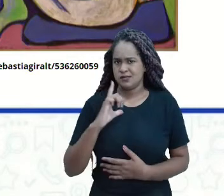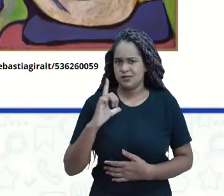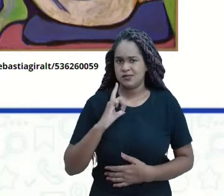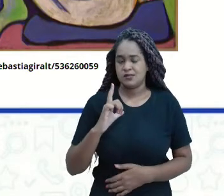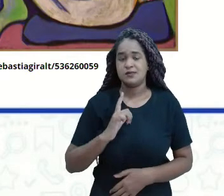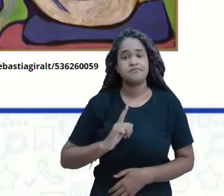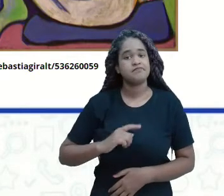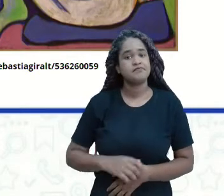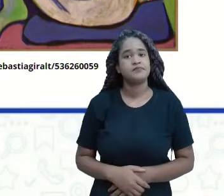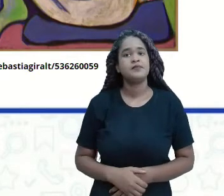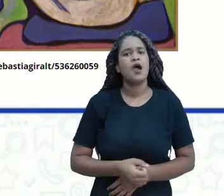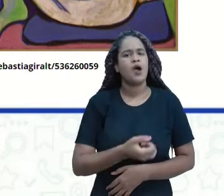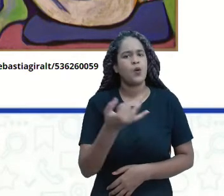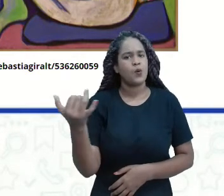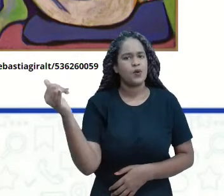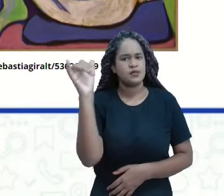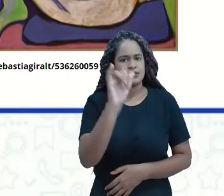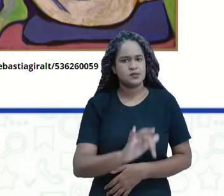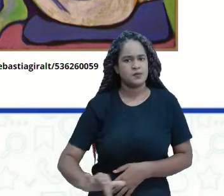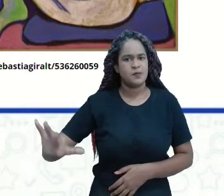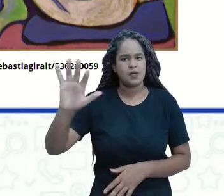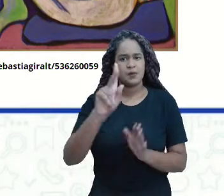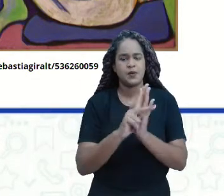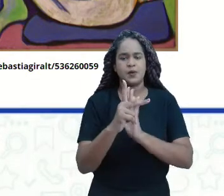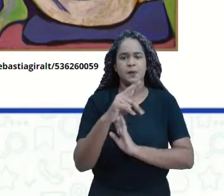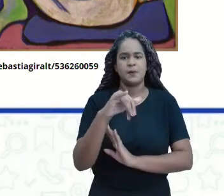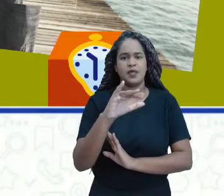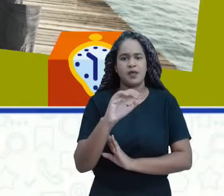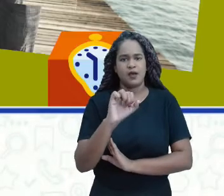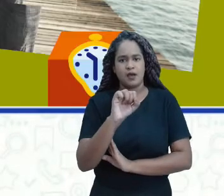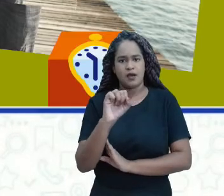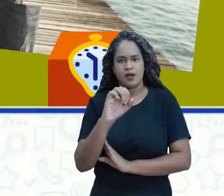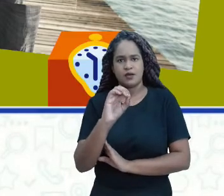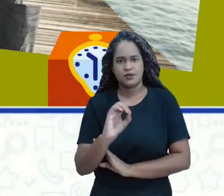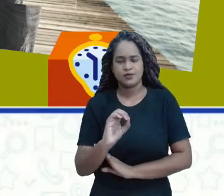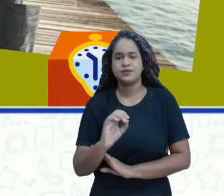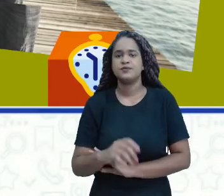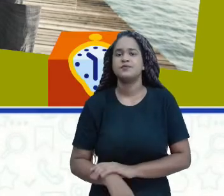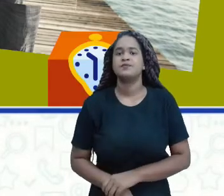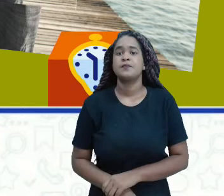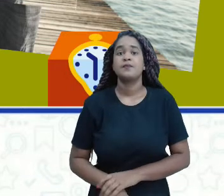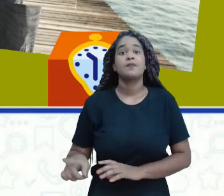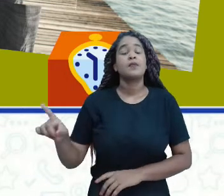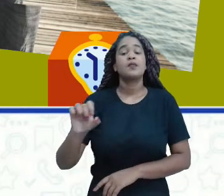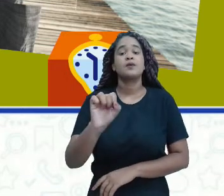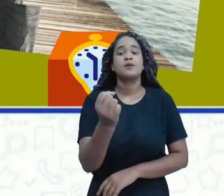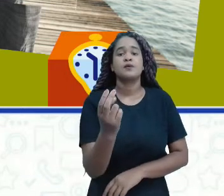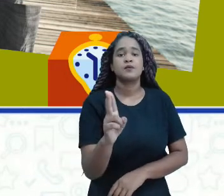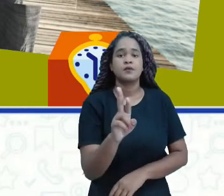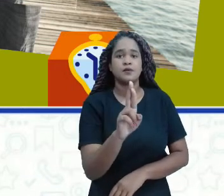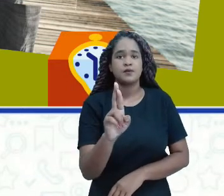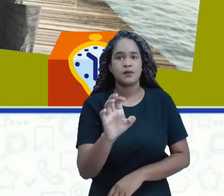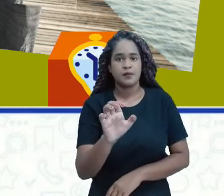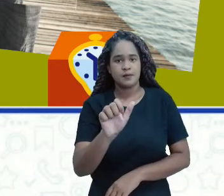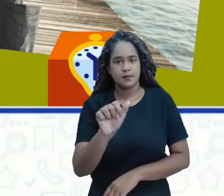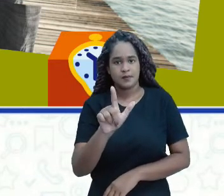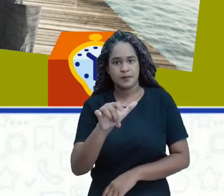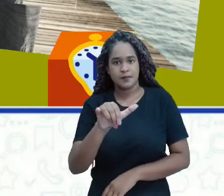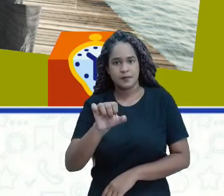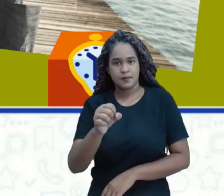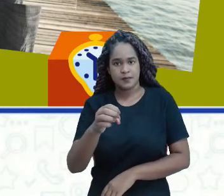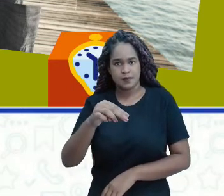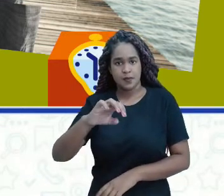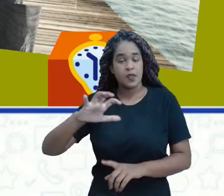Vocês estão vendo aí algumas imagens de Picasso e Braque. Tivemos o surrealismo, que foi fortemente influenciado